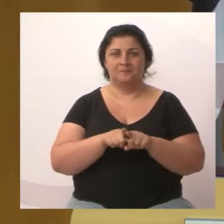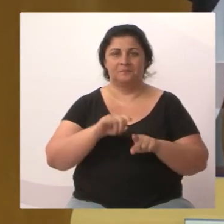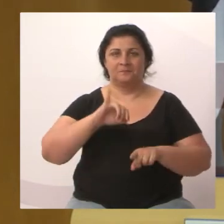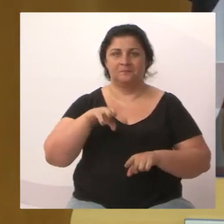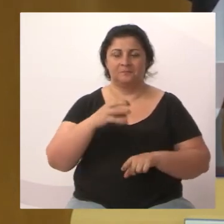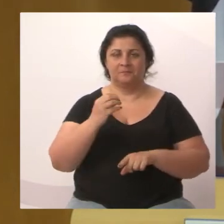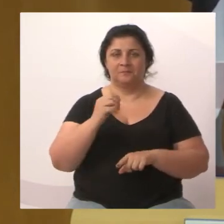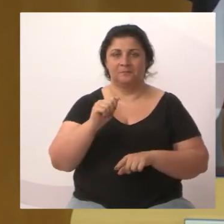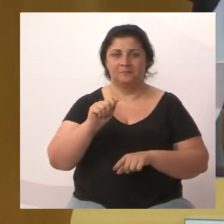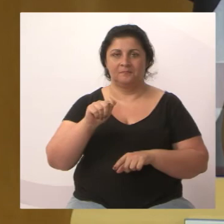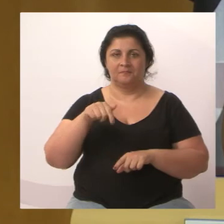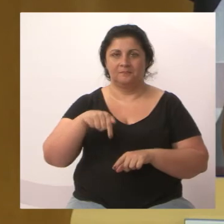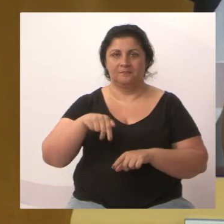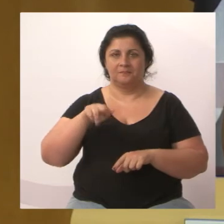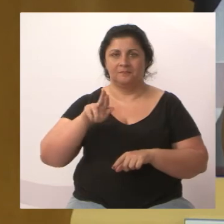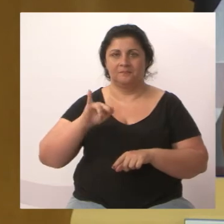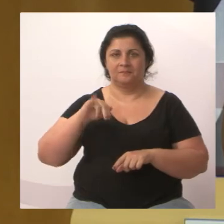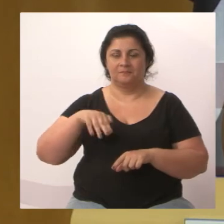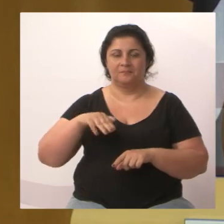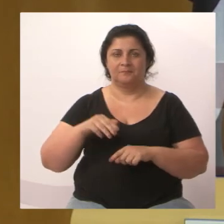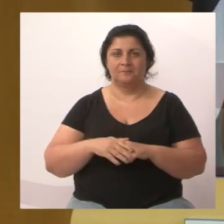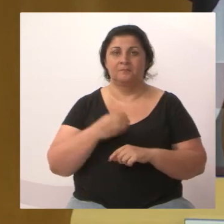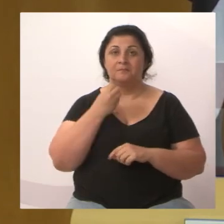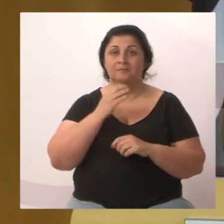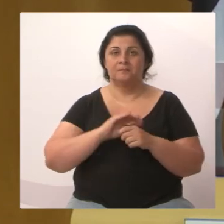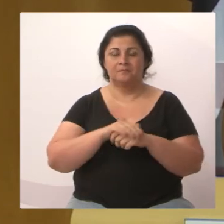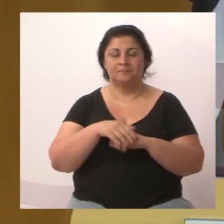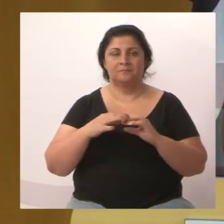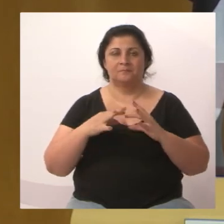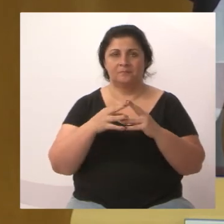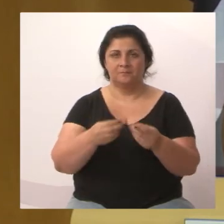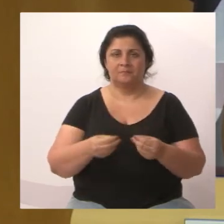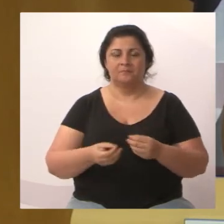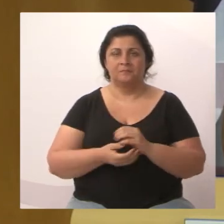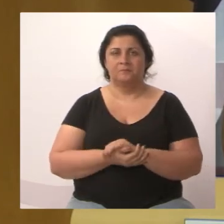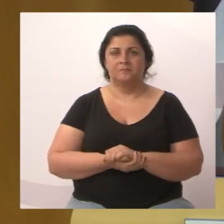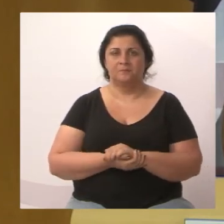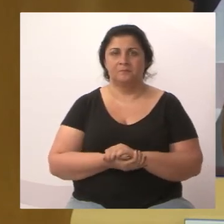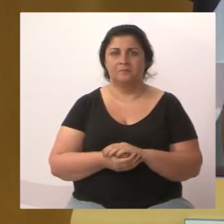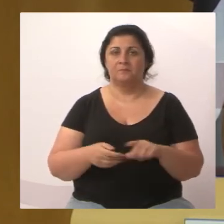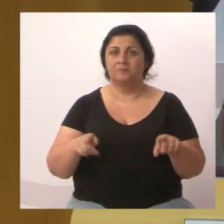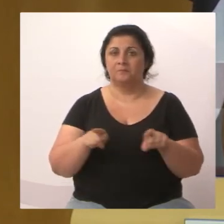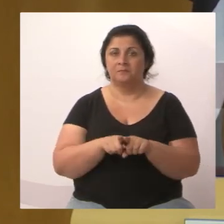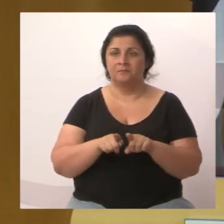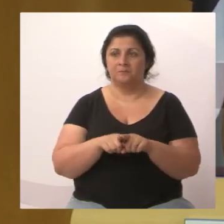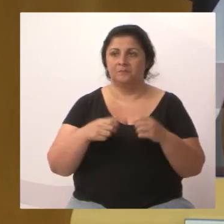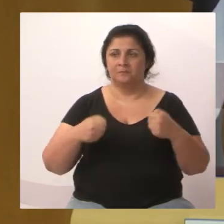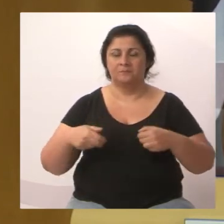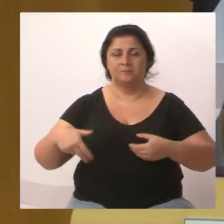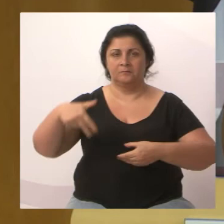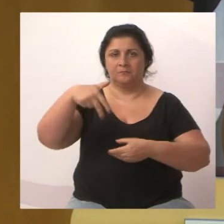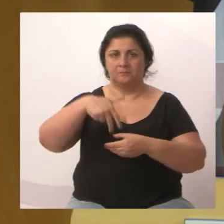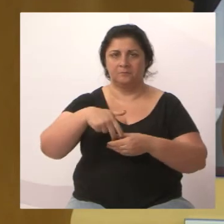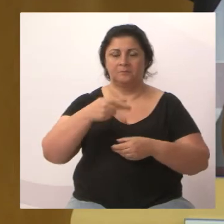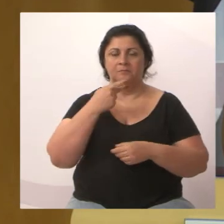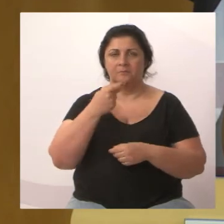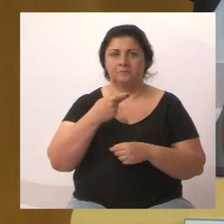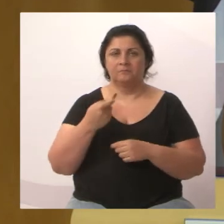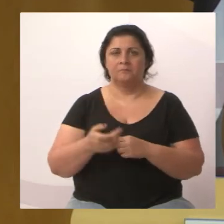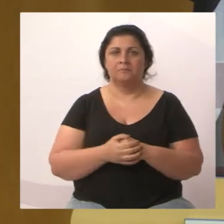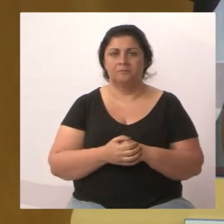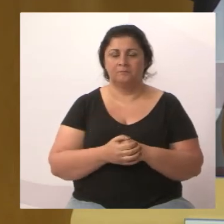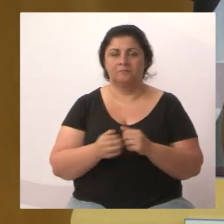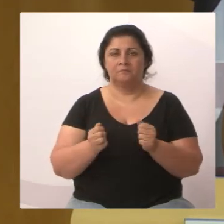ex-vereador, e os demais presentes aí. Boa noite a todos. Eu também teria que subir aqui, claro, para falar um pouquinho que o